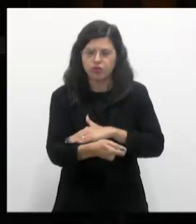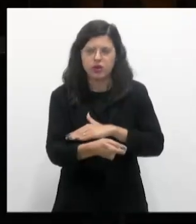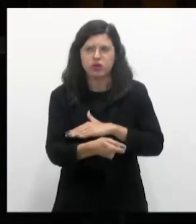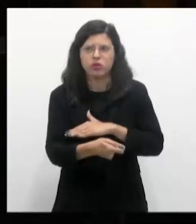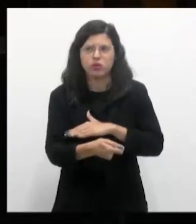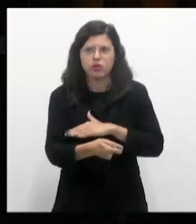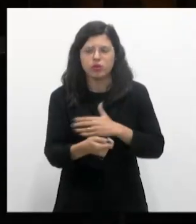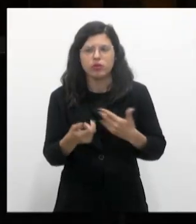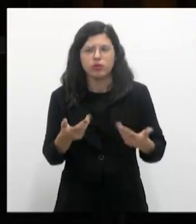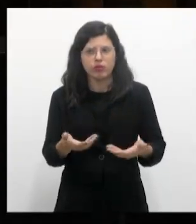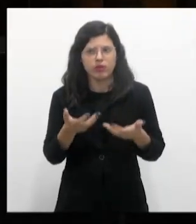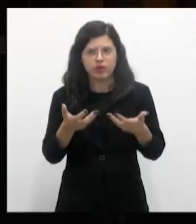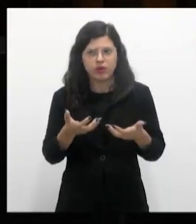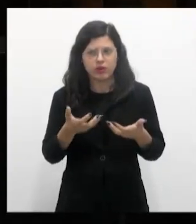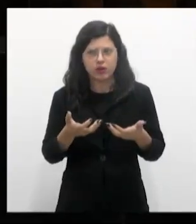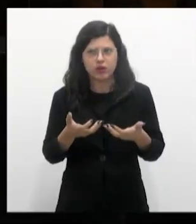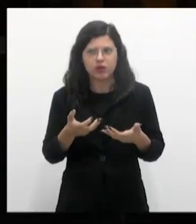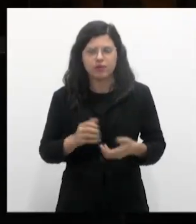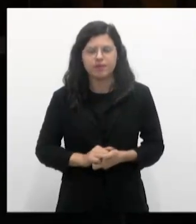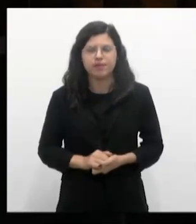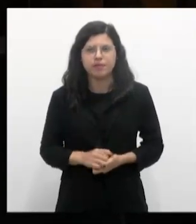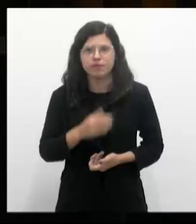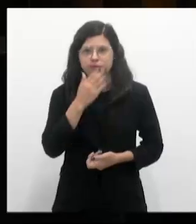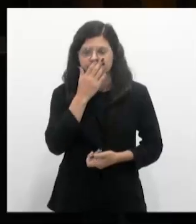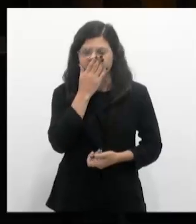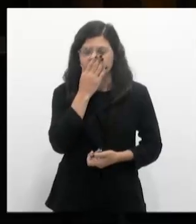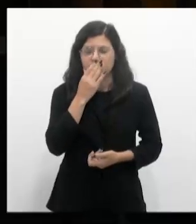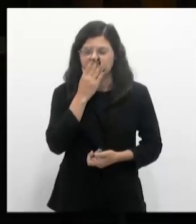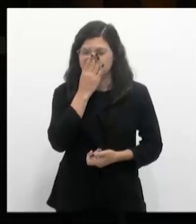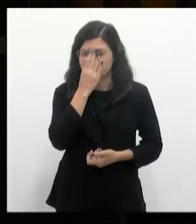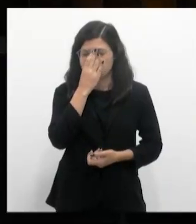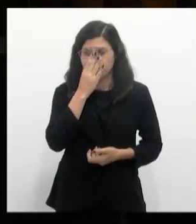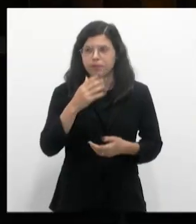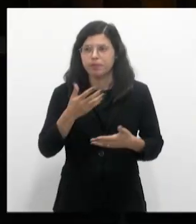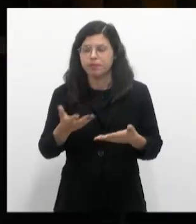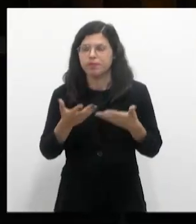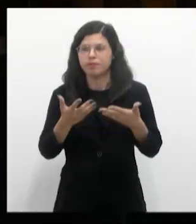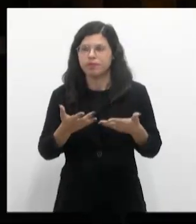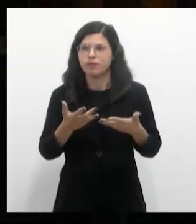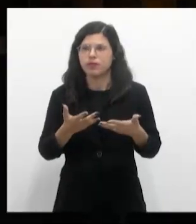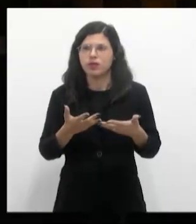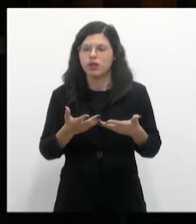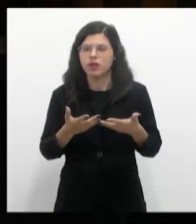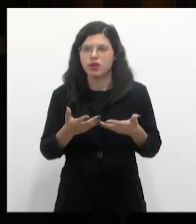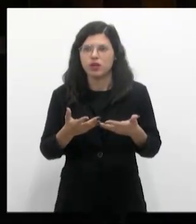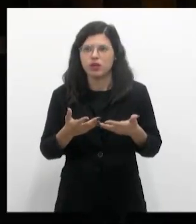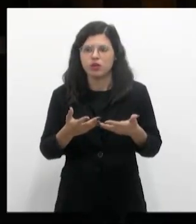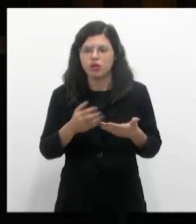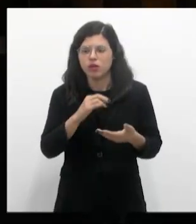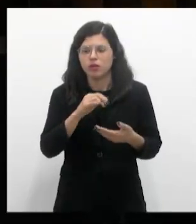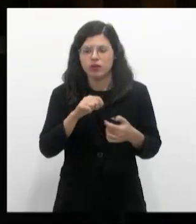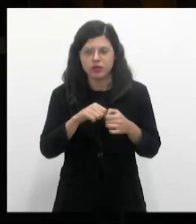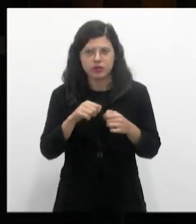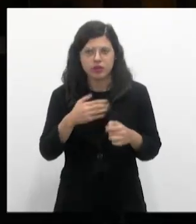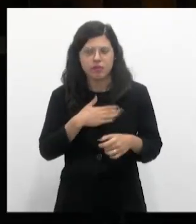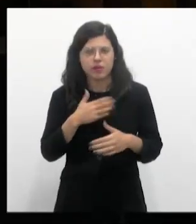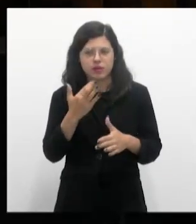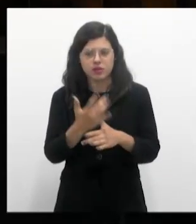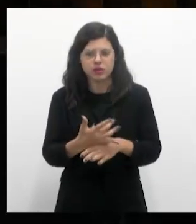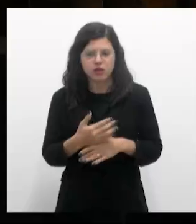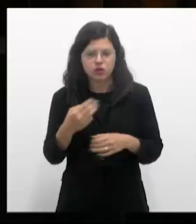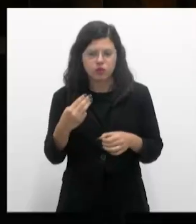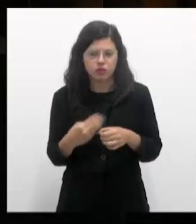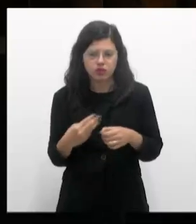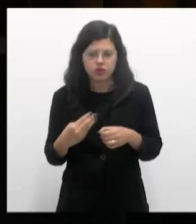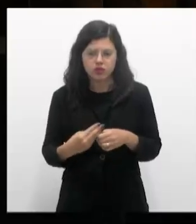que eu pretendo, né, ainda levar para a minha cidade, o meu município de Campos